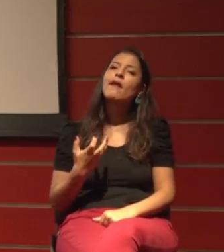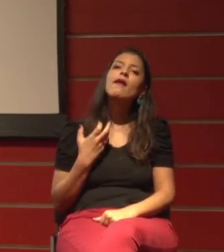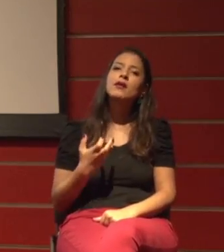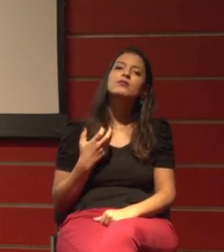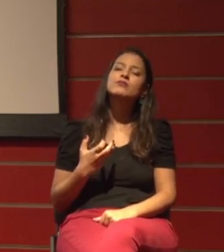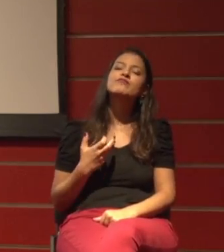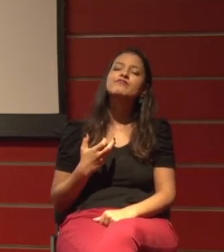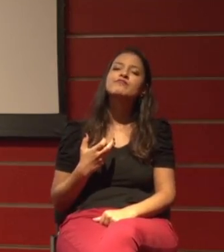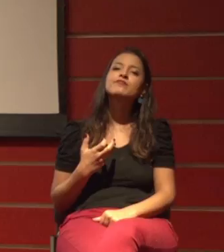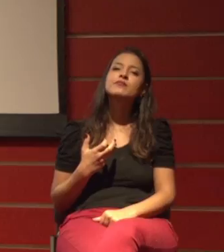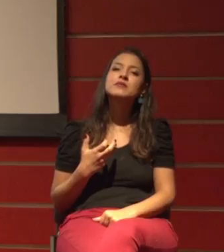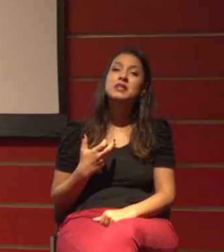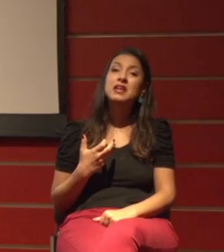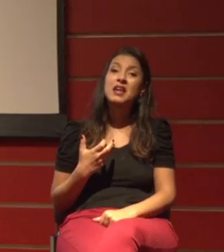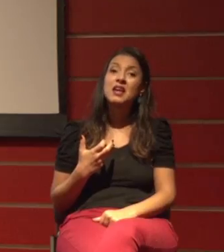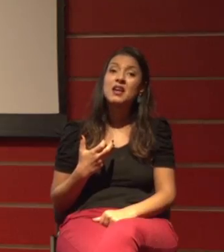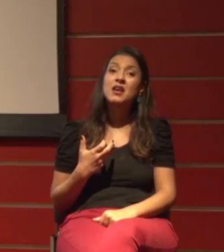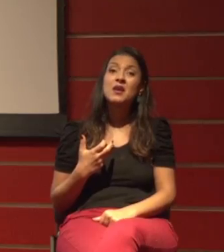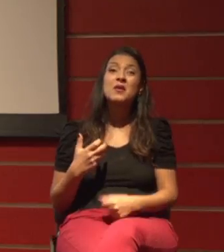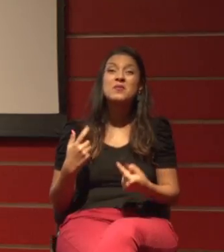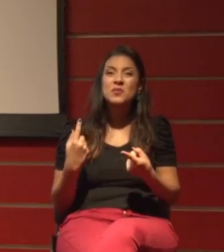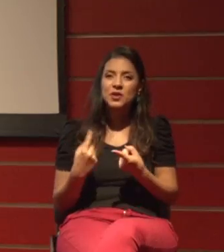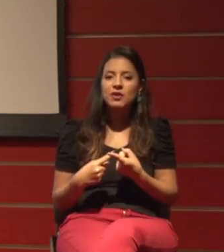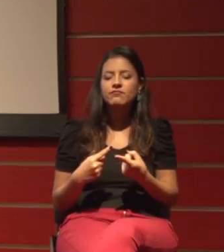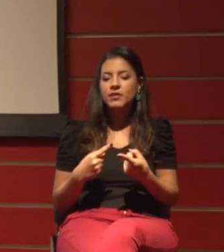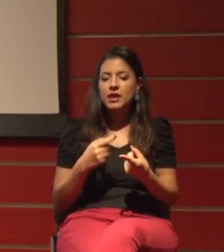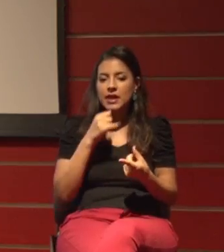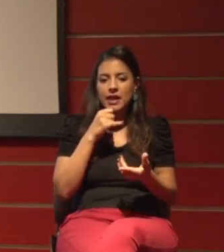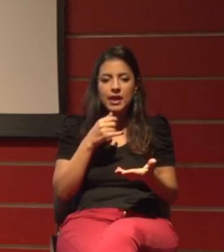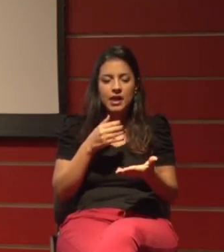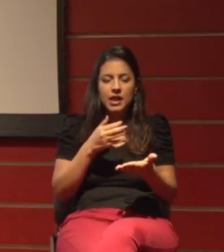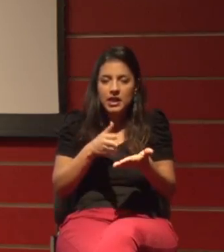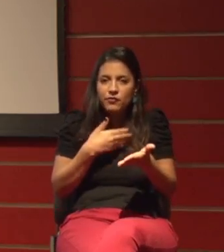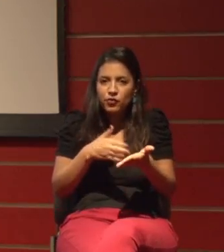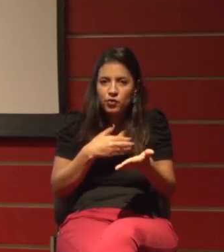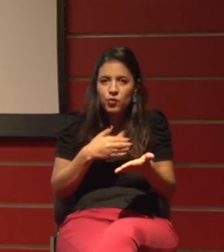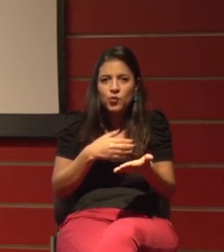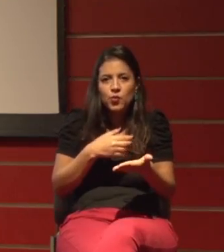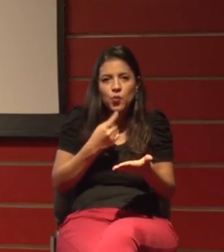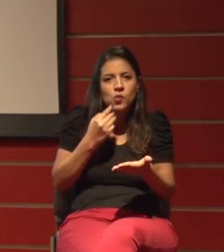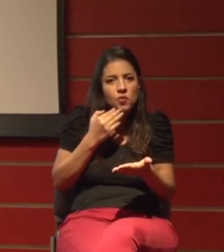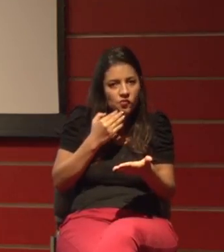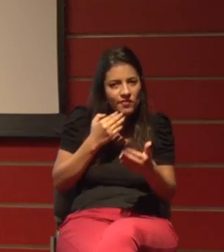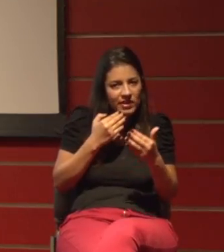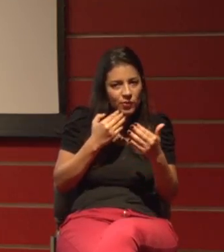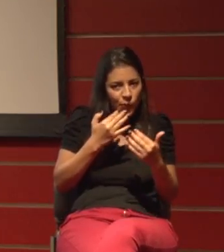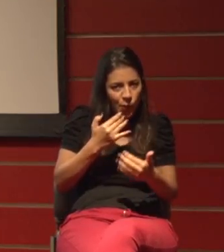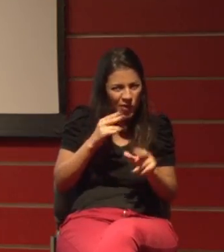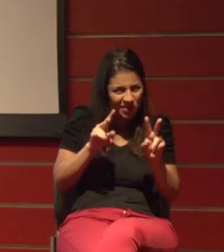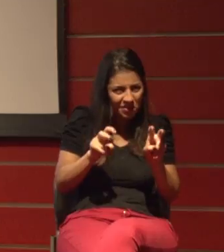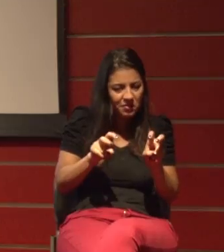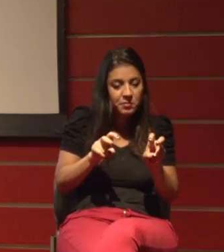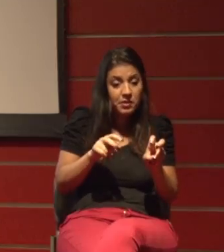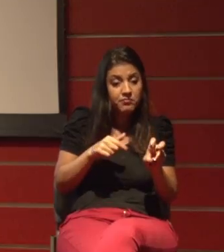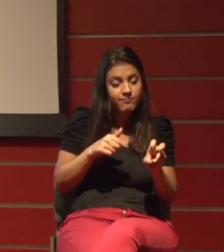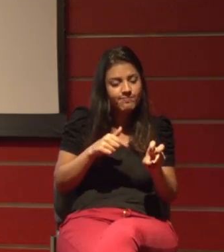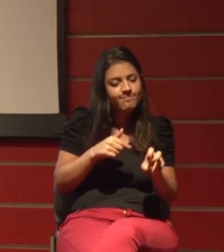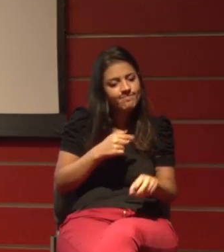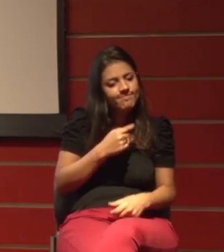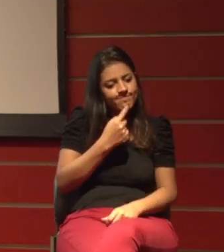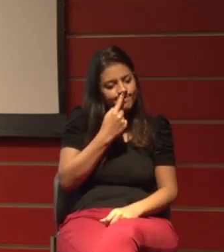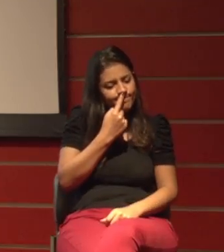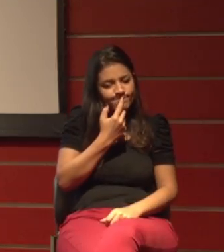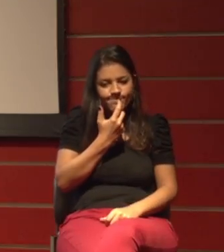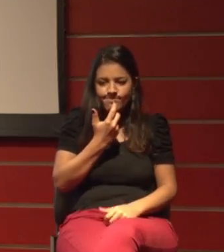digo processo de escrita do defeito de cor foi muito intuitivo né e agora eu quero me quero ter técnica para isso também